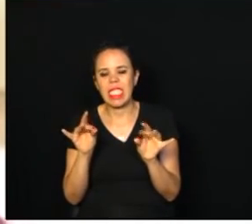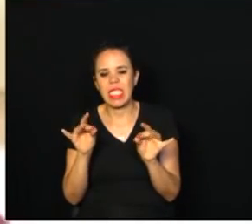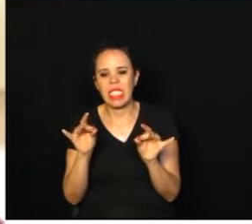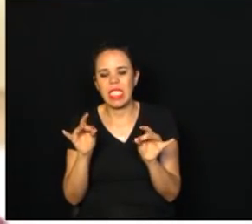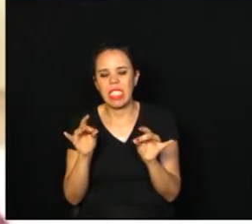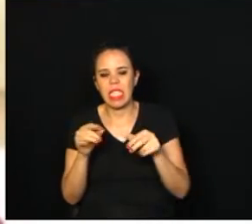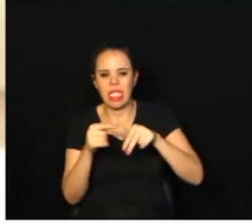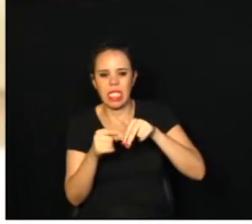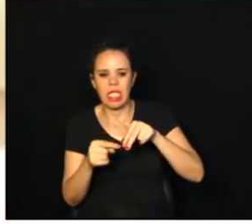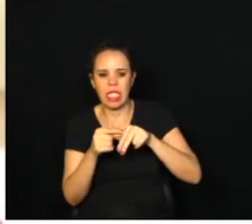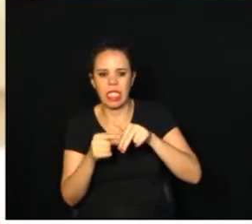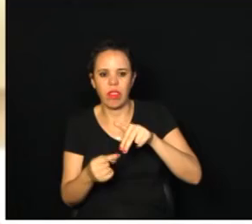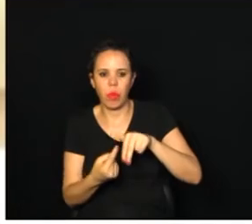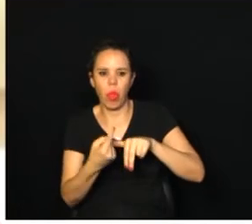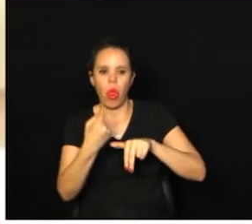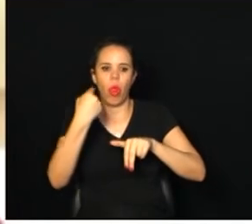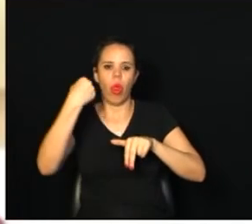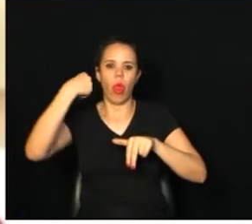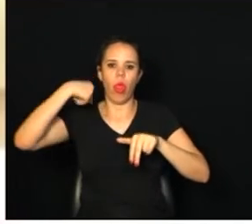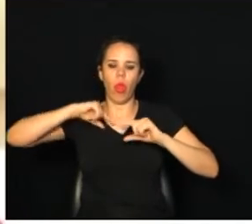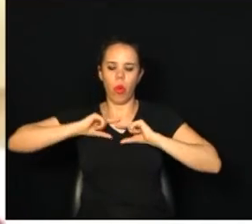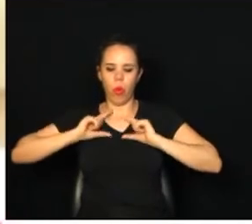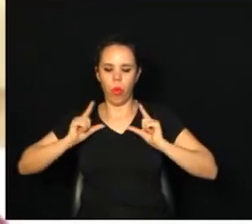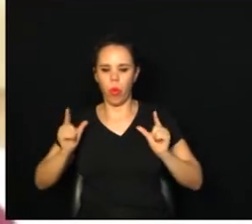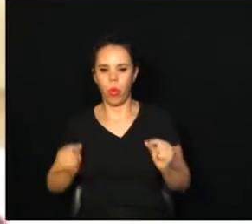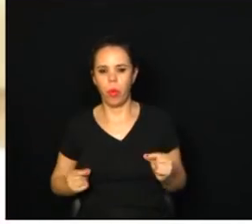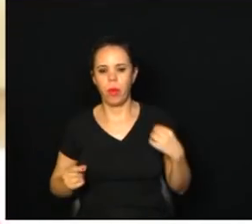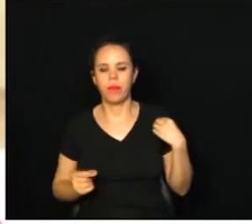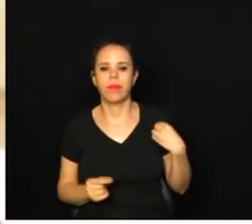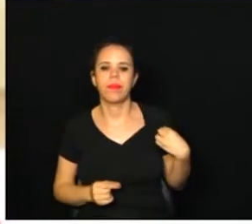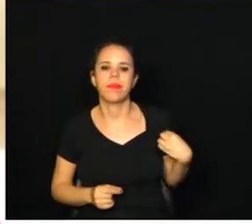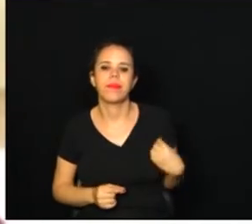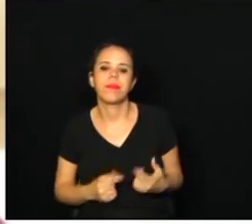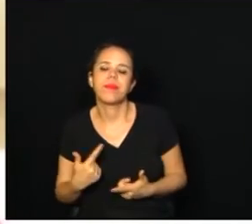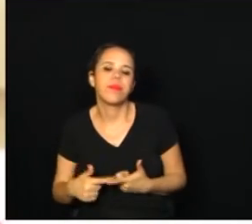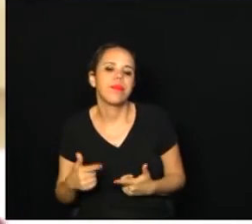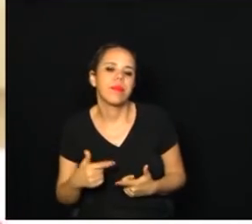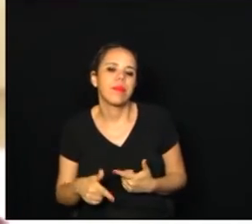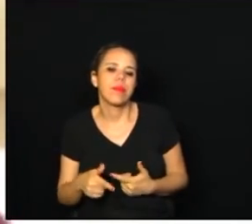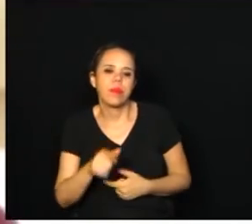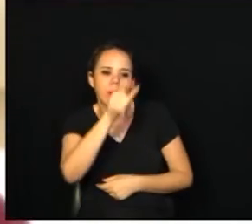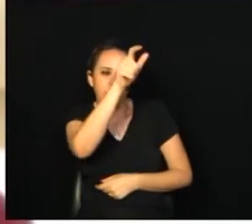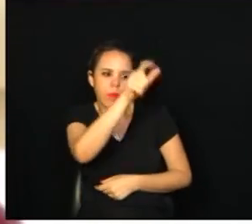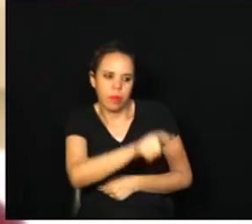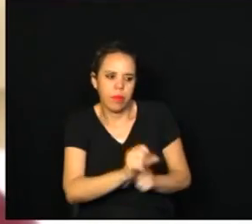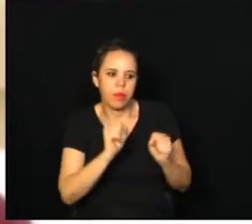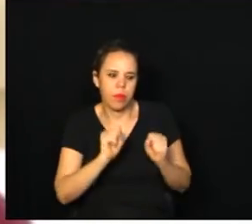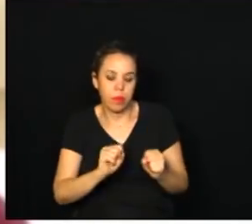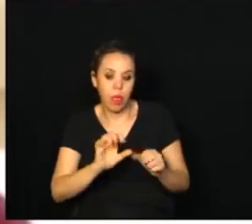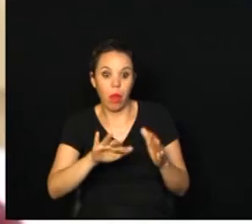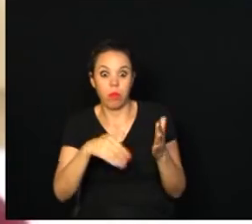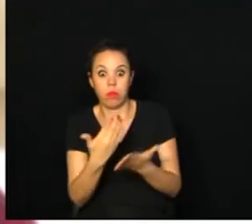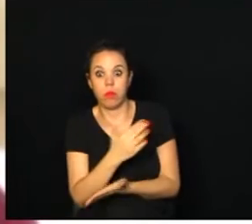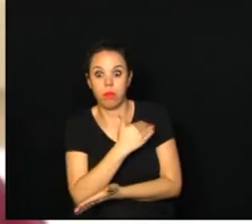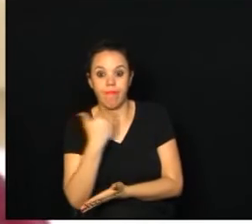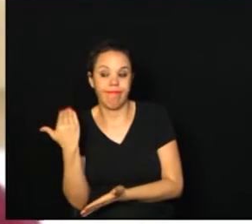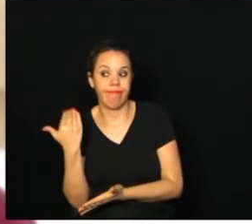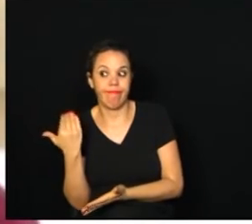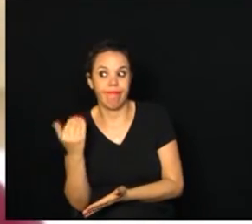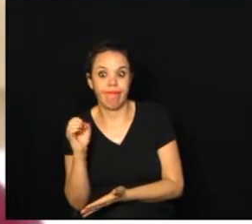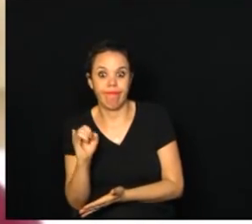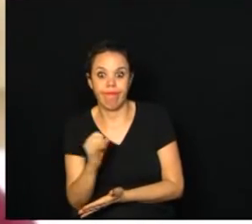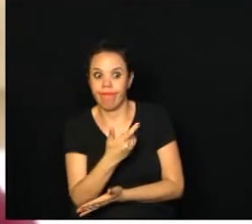nas pernas. São injeções que toma aí uma única vez ou a gravidez toda até o bebê nascer? Então, uma paciente que